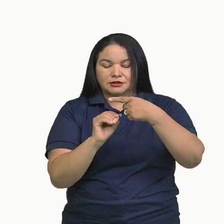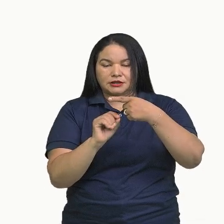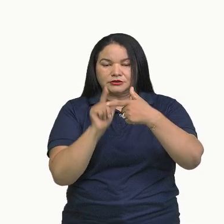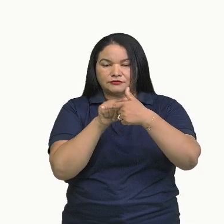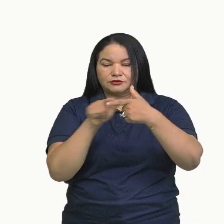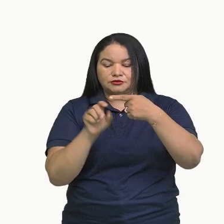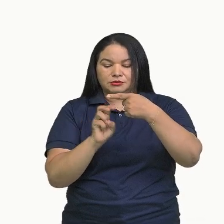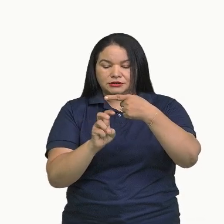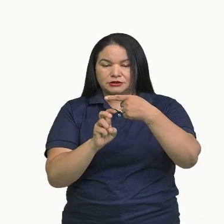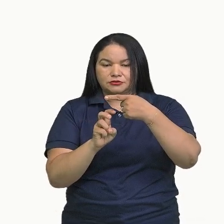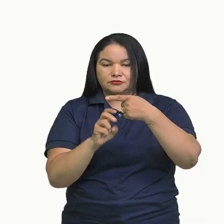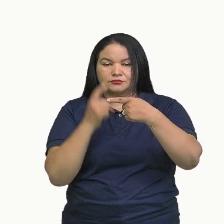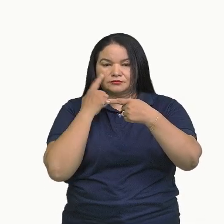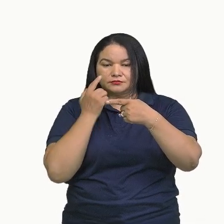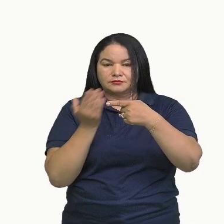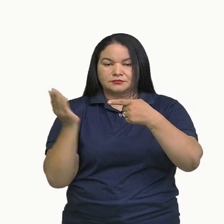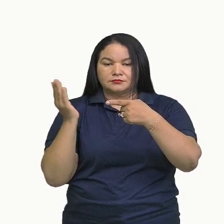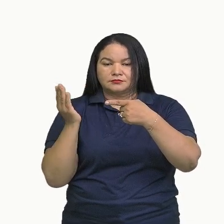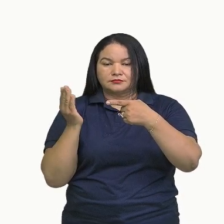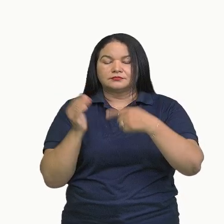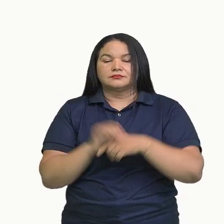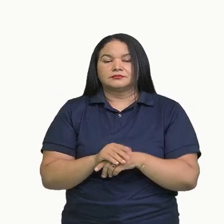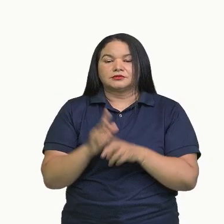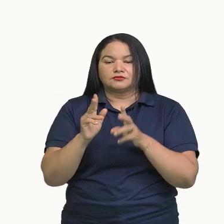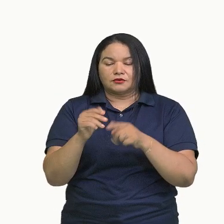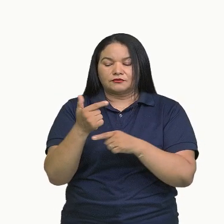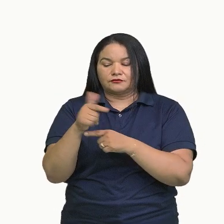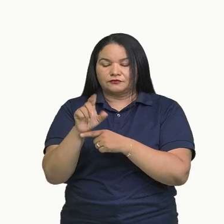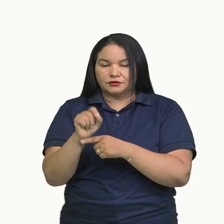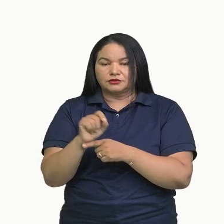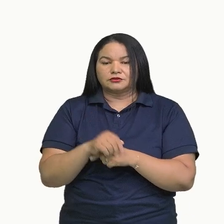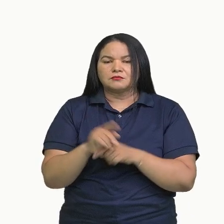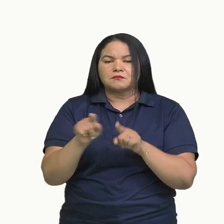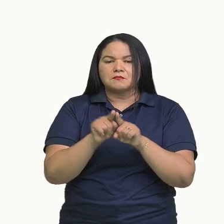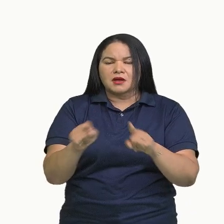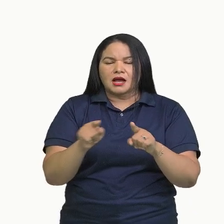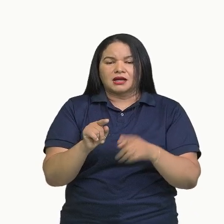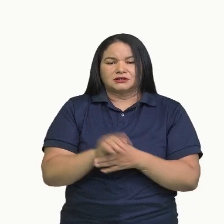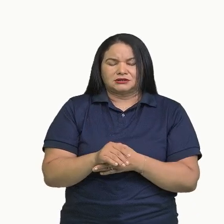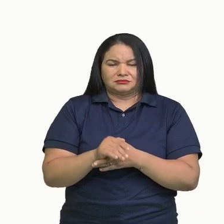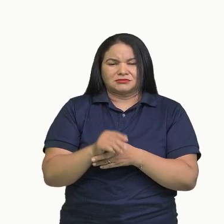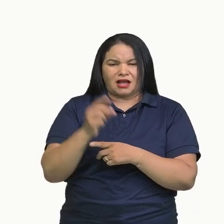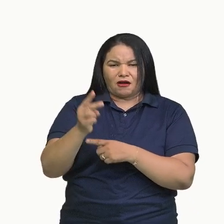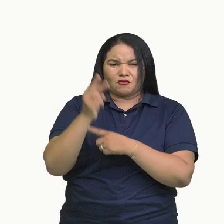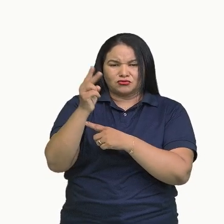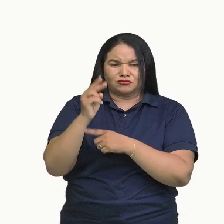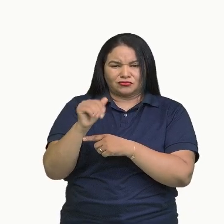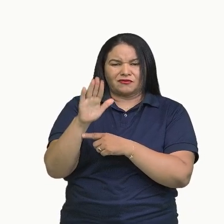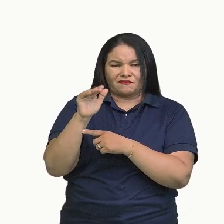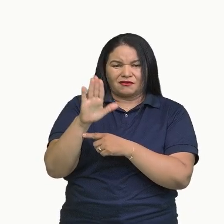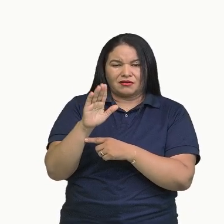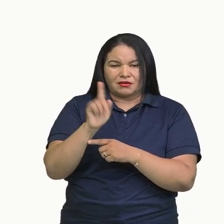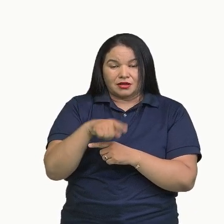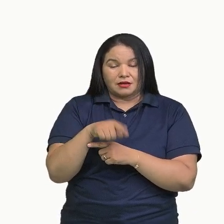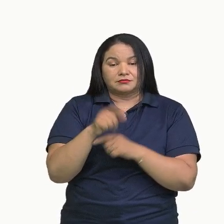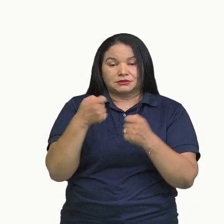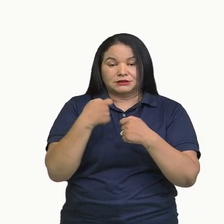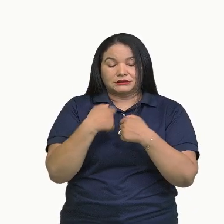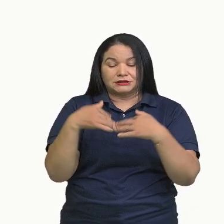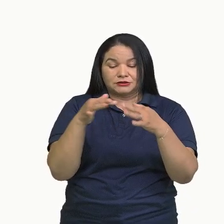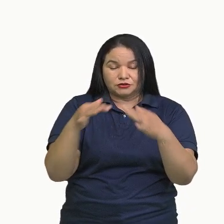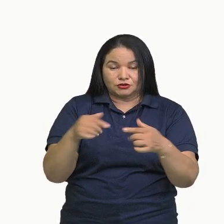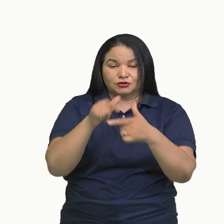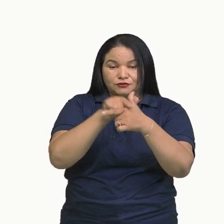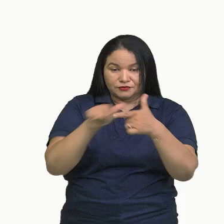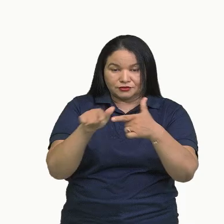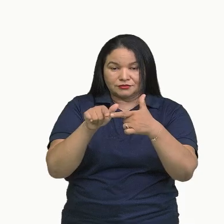se ficar ali com 20. Mas só que o número ainda está um pouco grande. Então, o que é que nós vamos fazer? Nós vamos